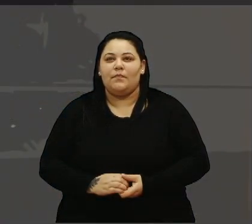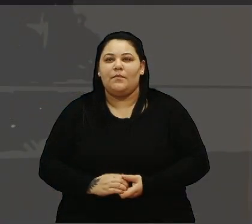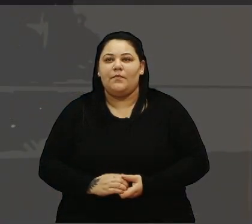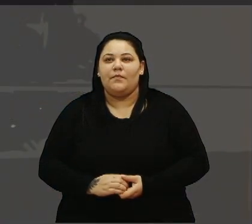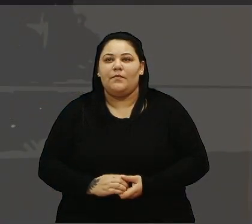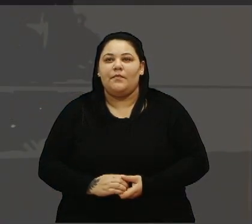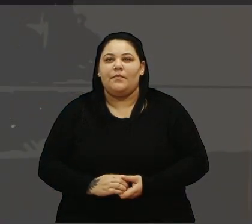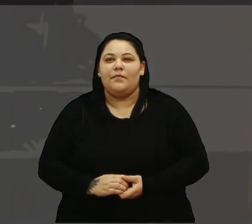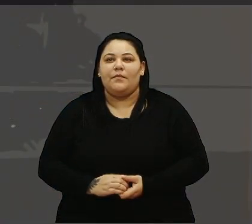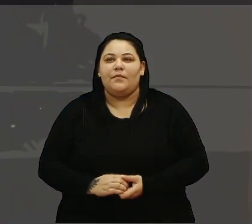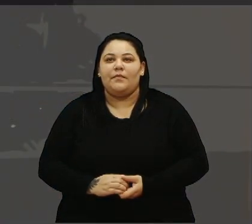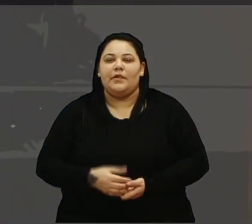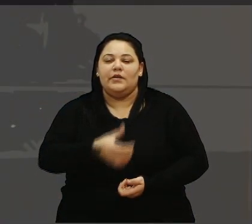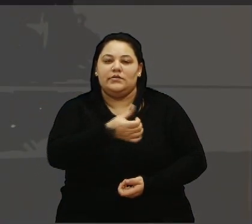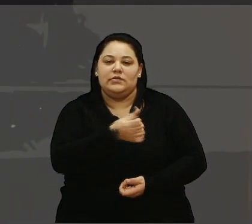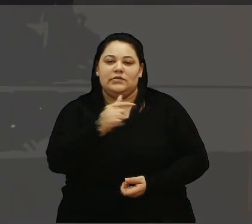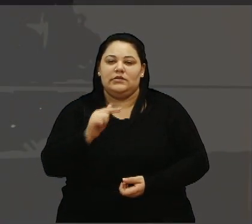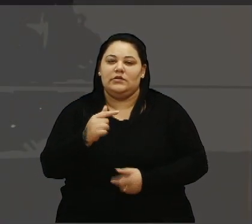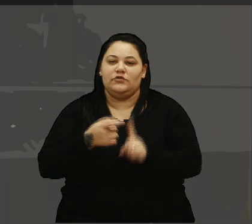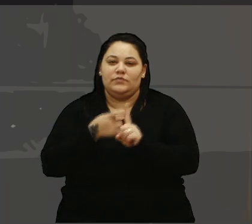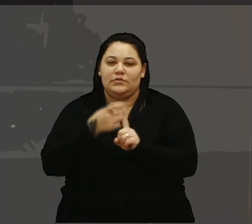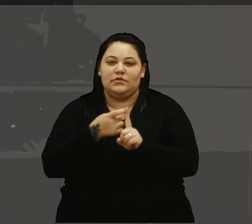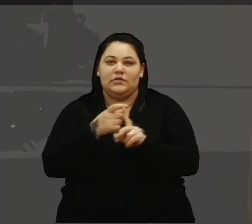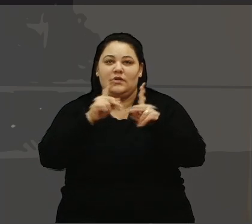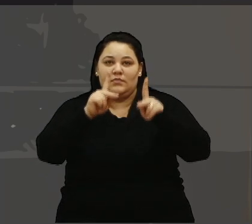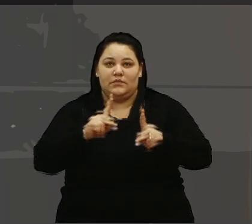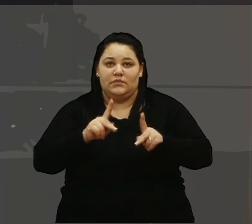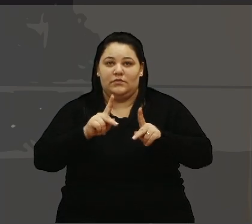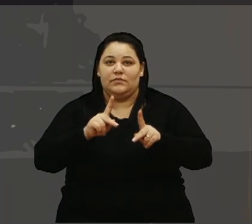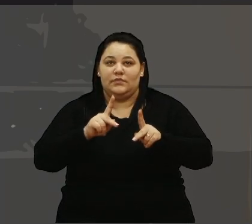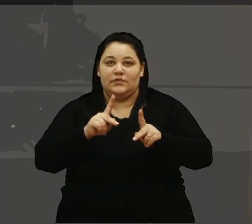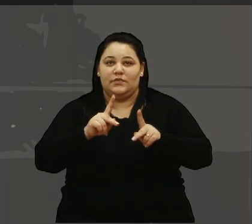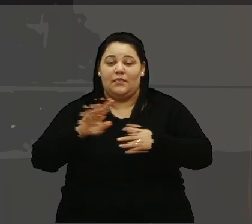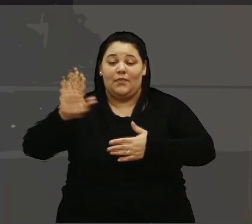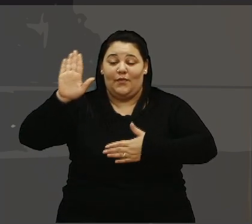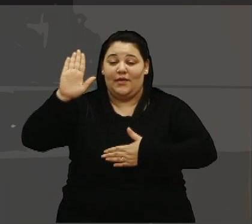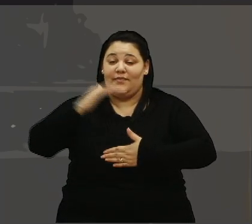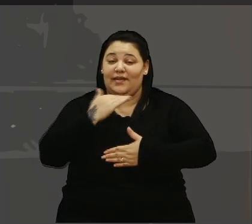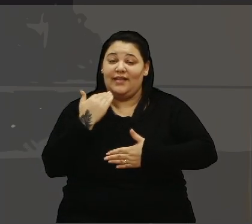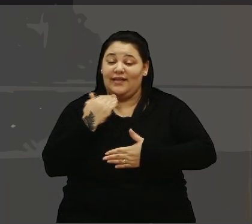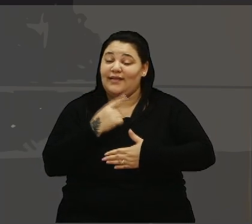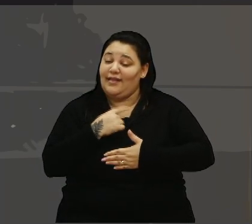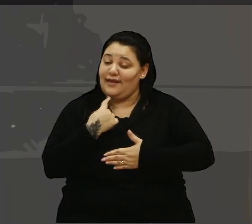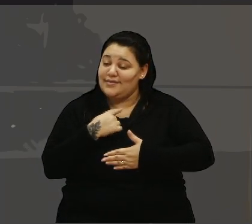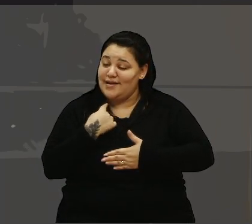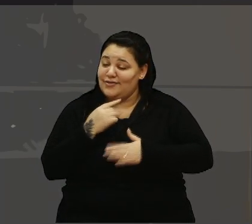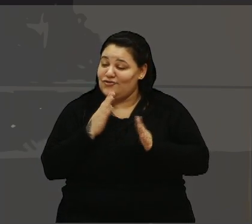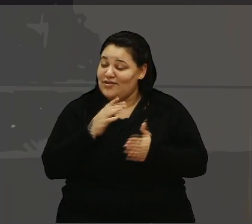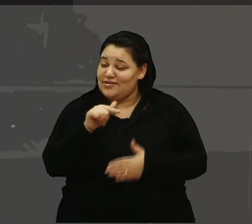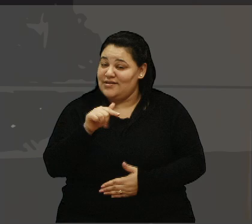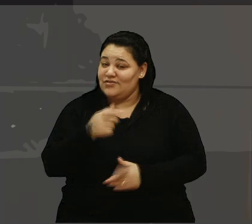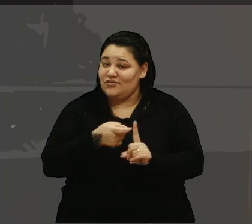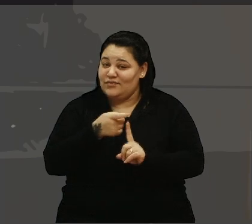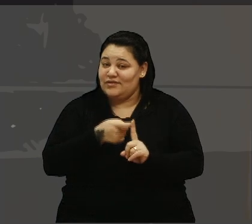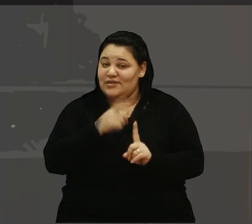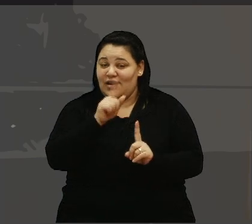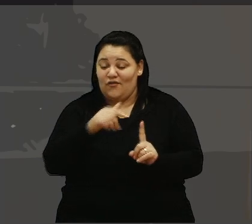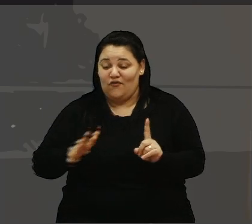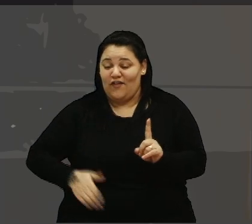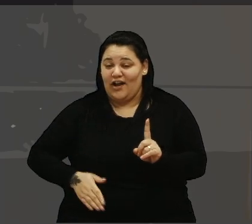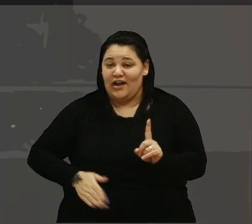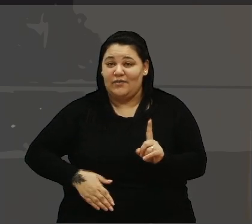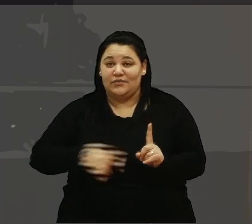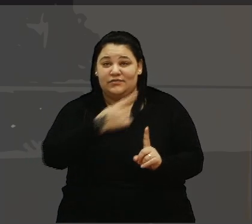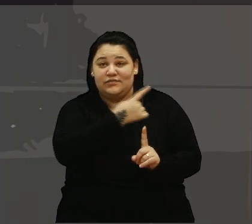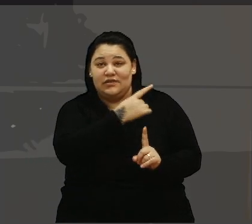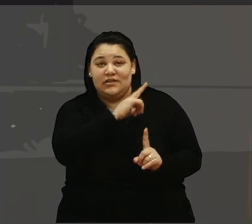Faz 6, 7 meses que o pessoal promete me matar. Estão meio atrasados, até agora não mataram em 6 meses. Esse cara aí é um vagabundo, um jaguar aí, e ele